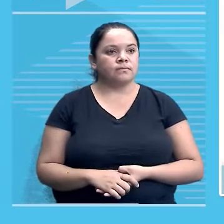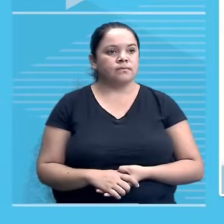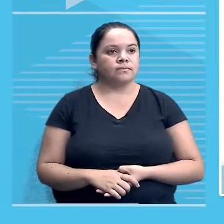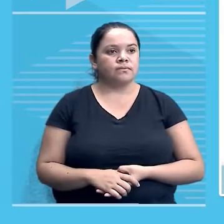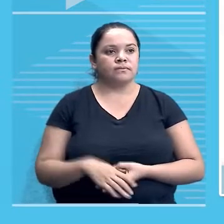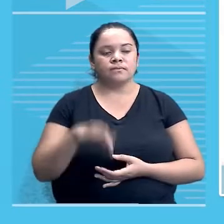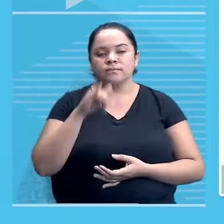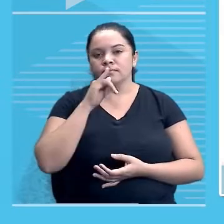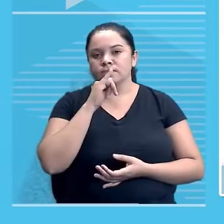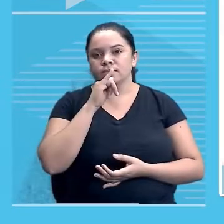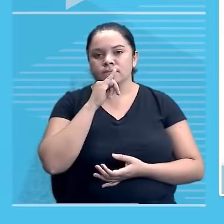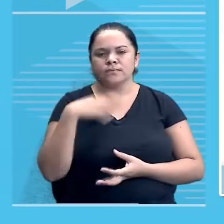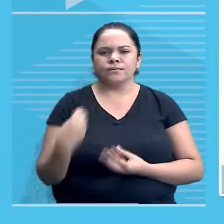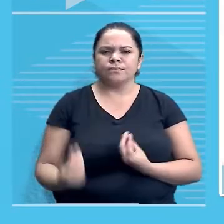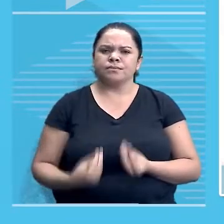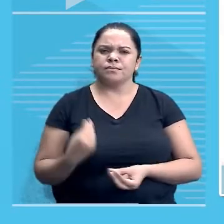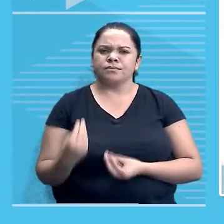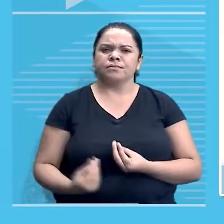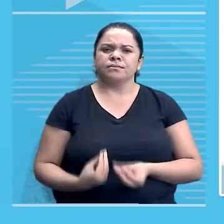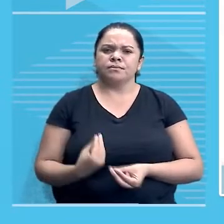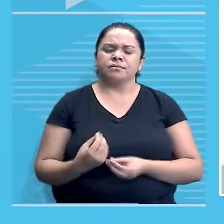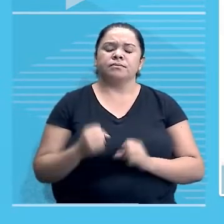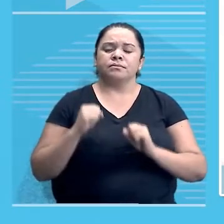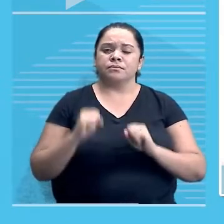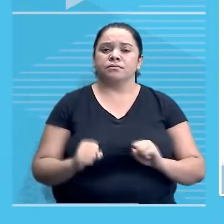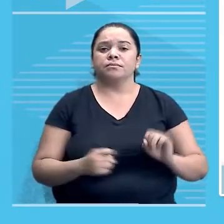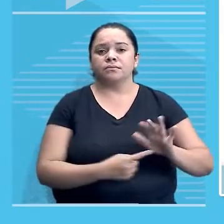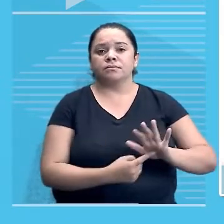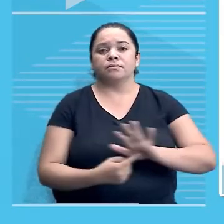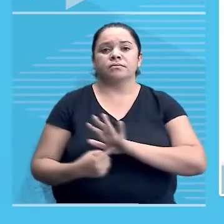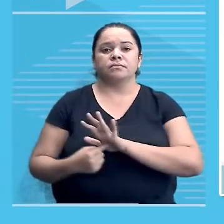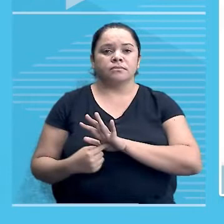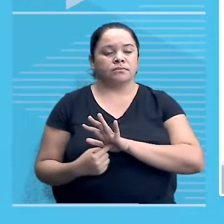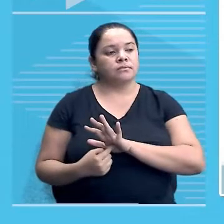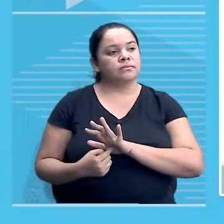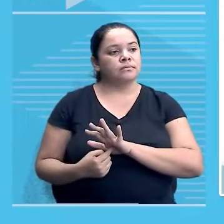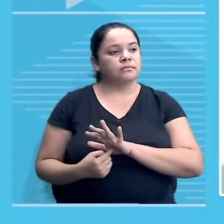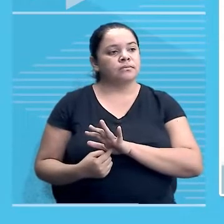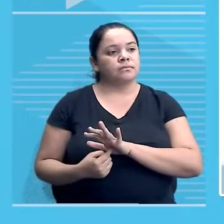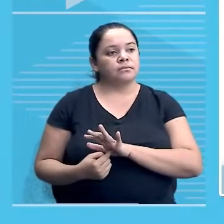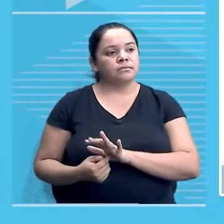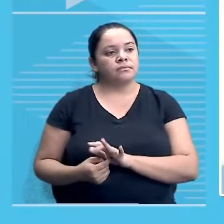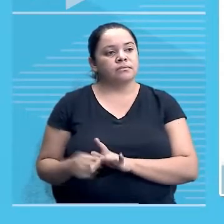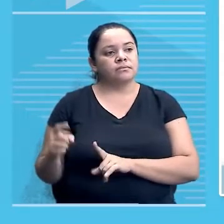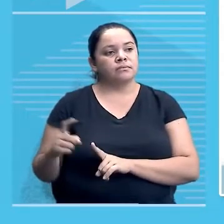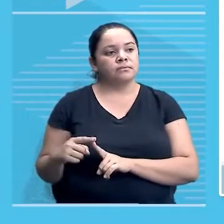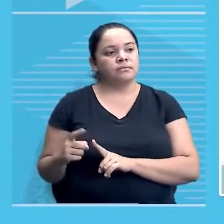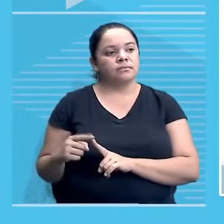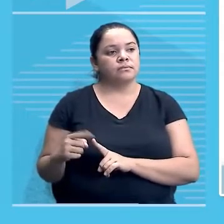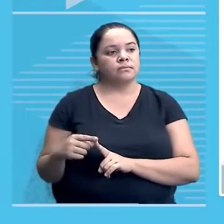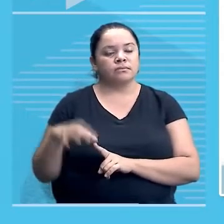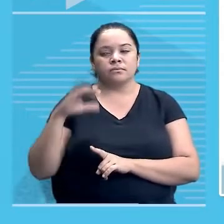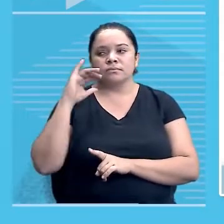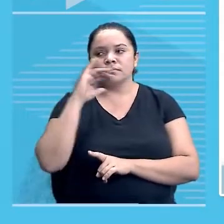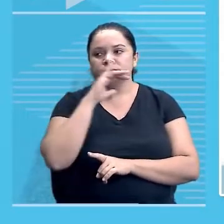Por exemplo, professor, como é que eu posso citar esse tipo de calor no exemplo?